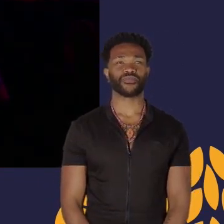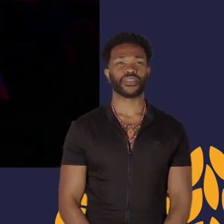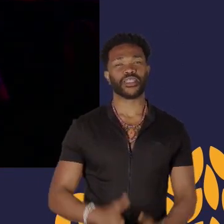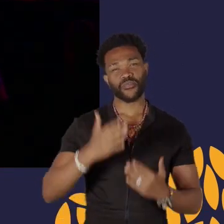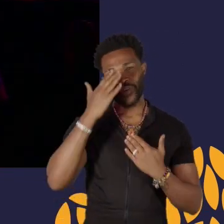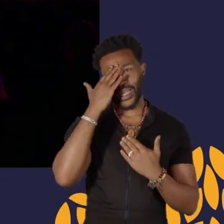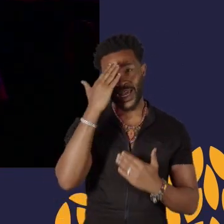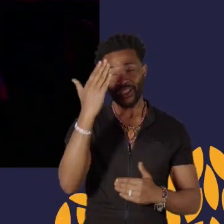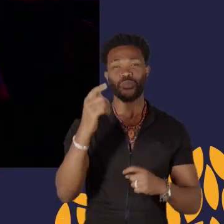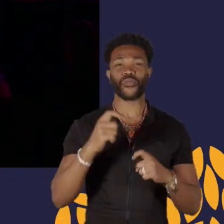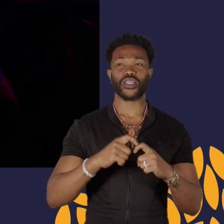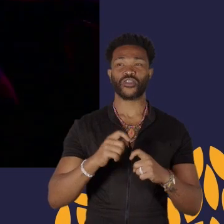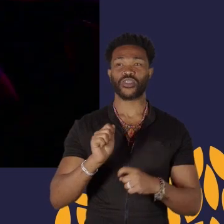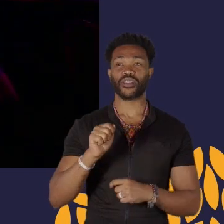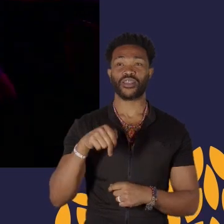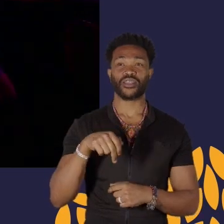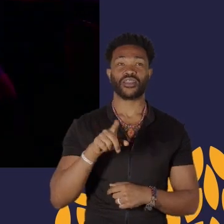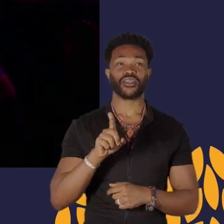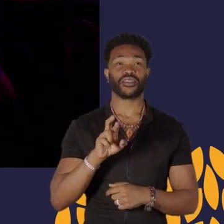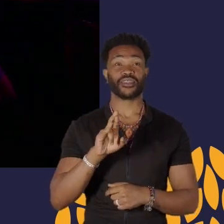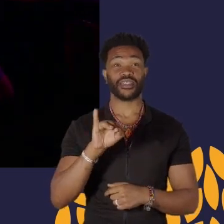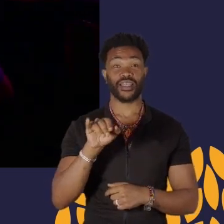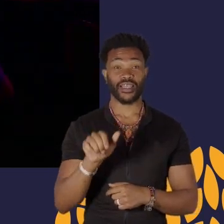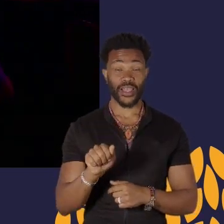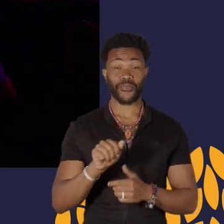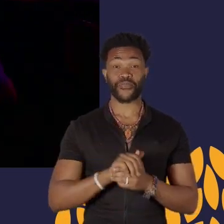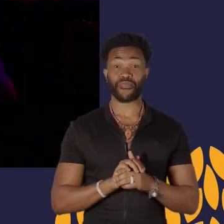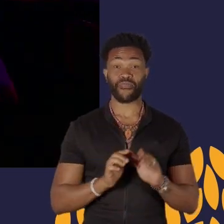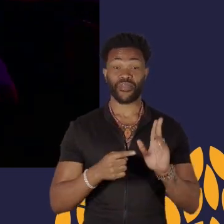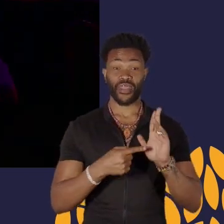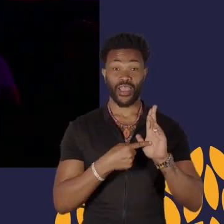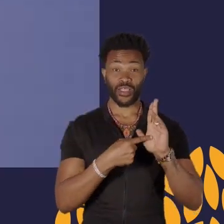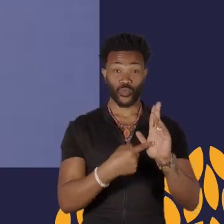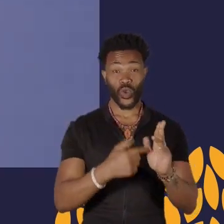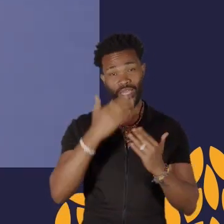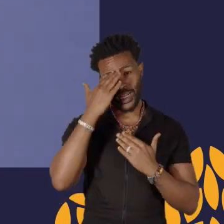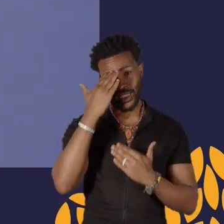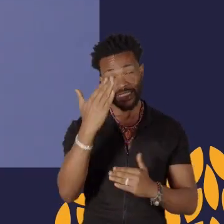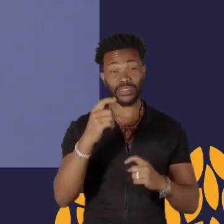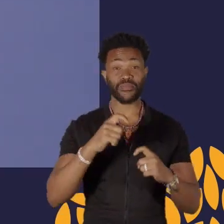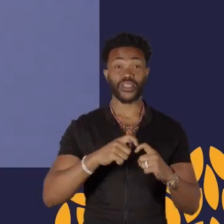Obrigado, doutora Andréia. Fique à vontade. Expo Cannabis Brasil agradece a doutora Andréia Galassi.